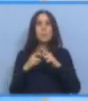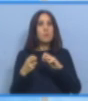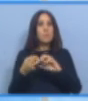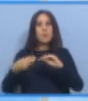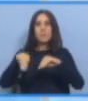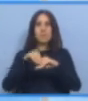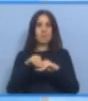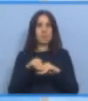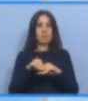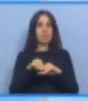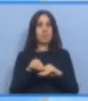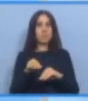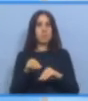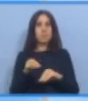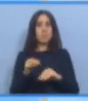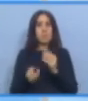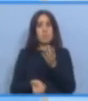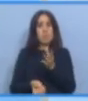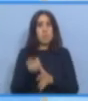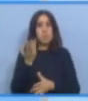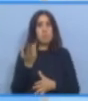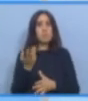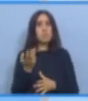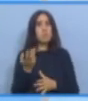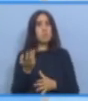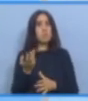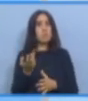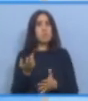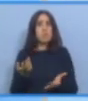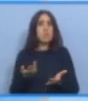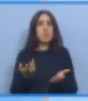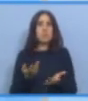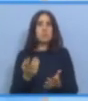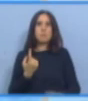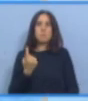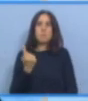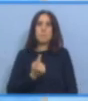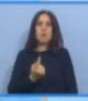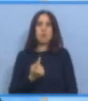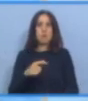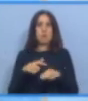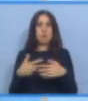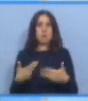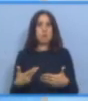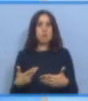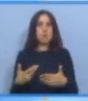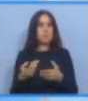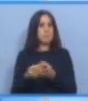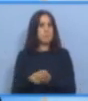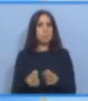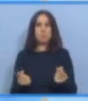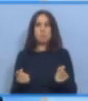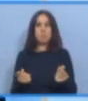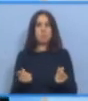extra que foi criado e que tem que ser agora